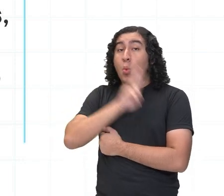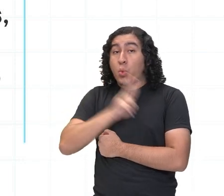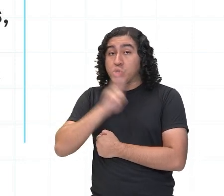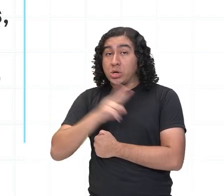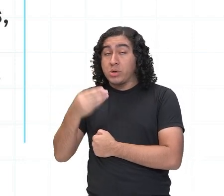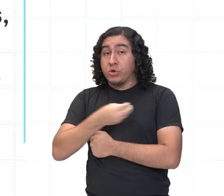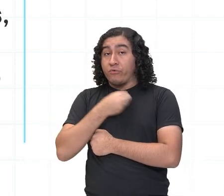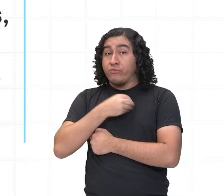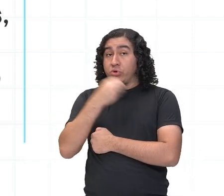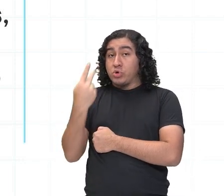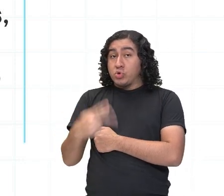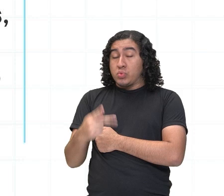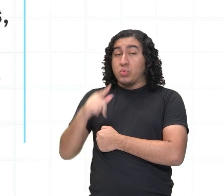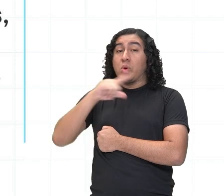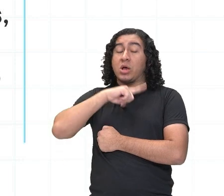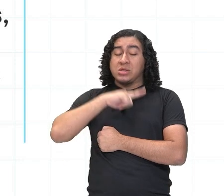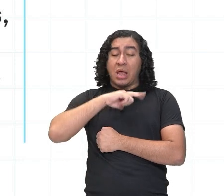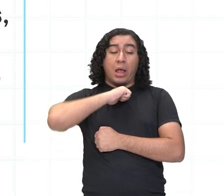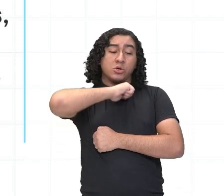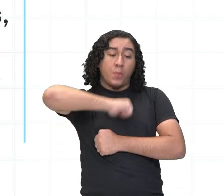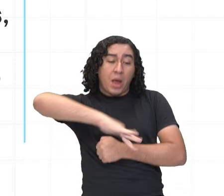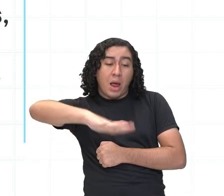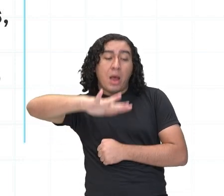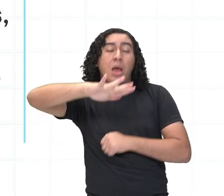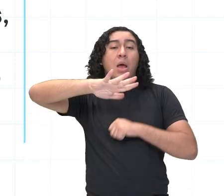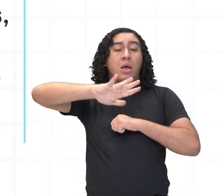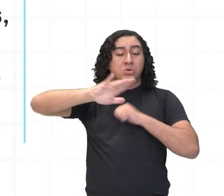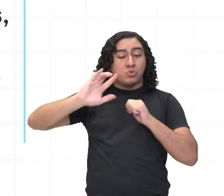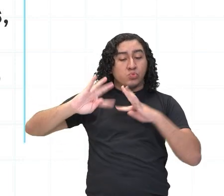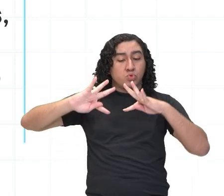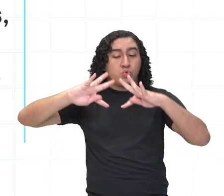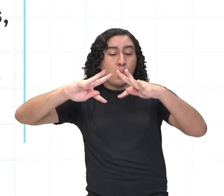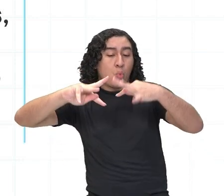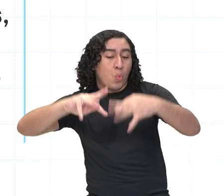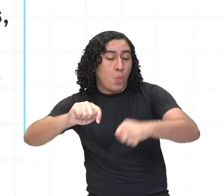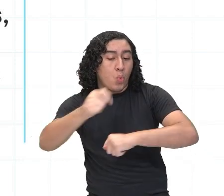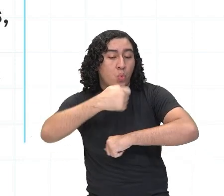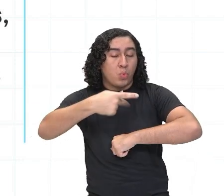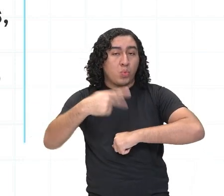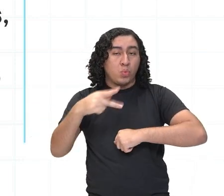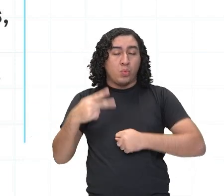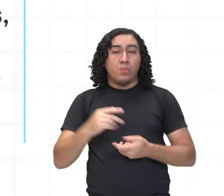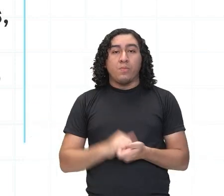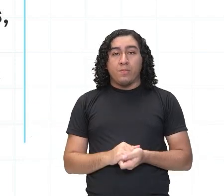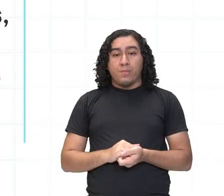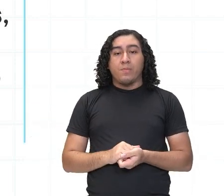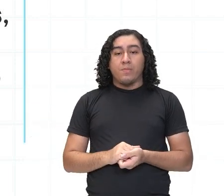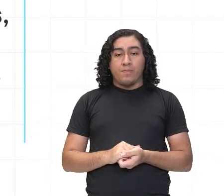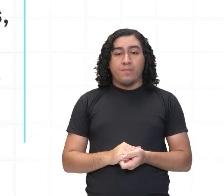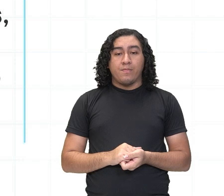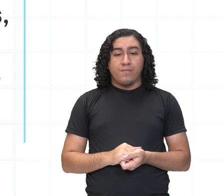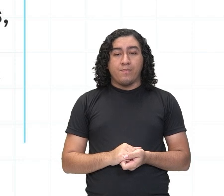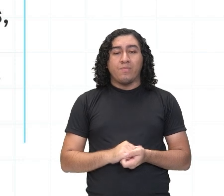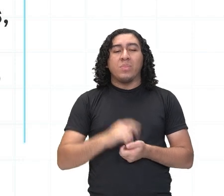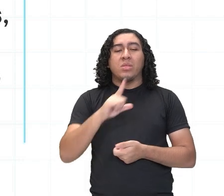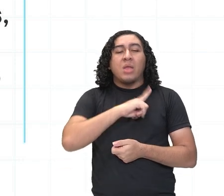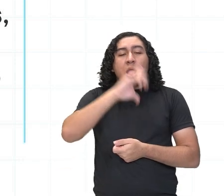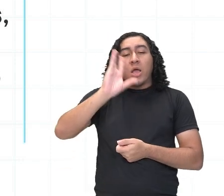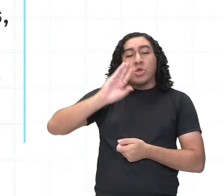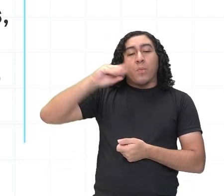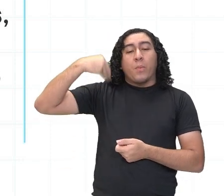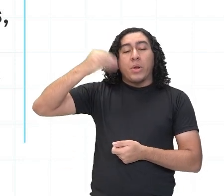viver, ocupar cidades, campos, aldeias e quilombos, tecer, descobrir e experienciar